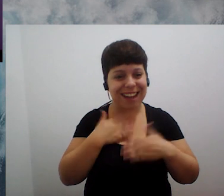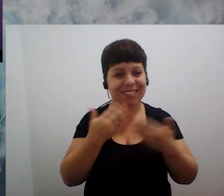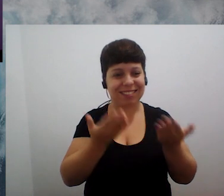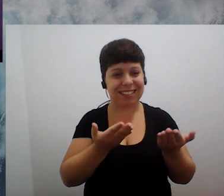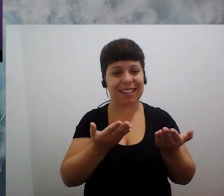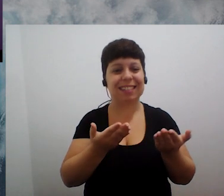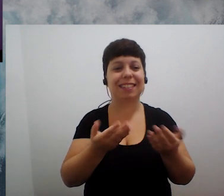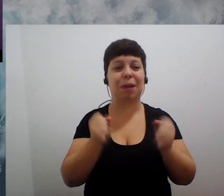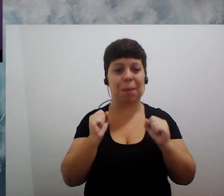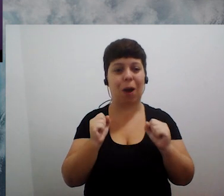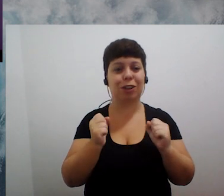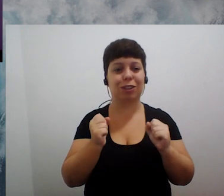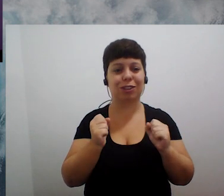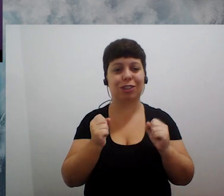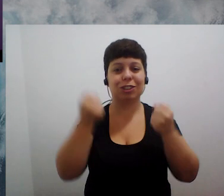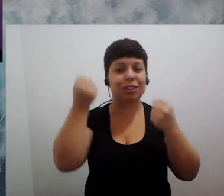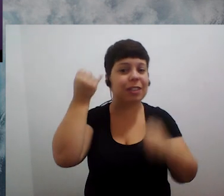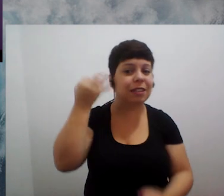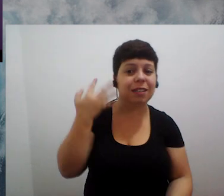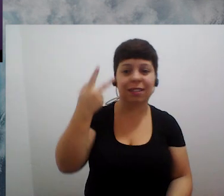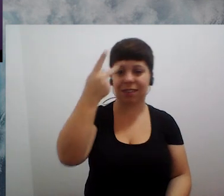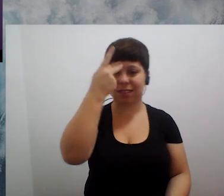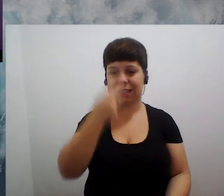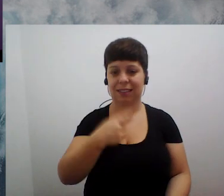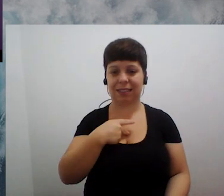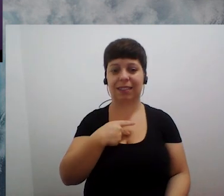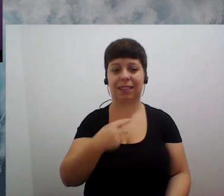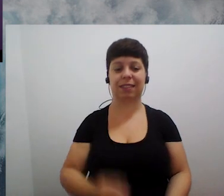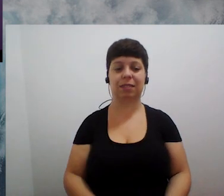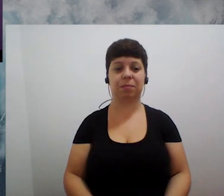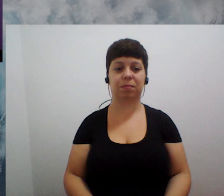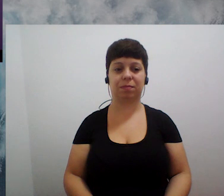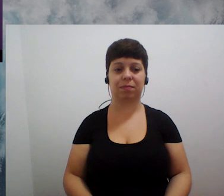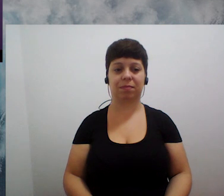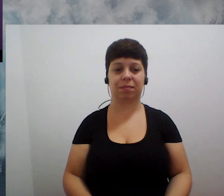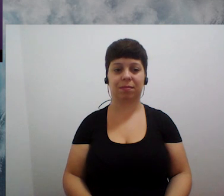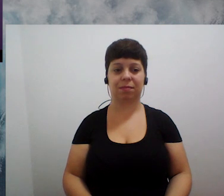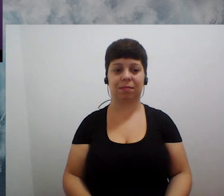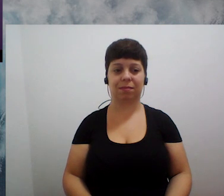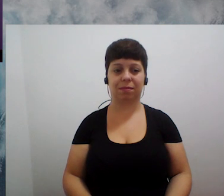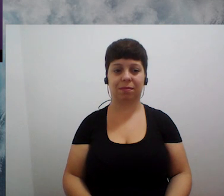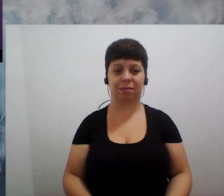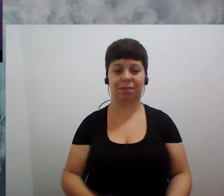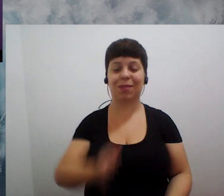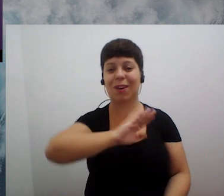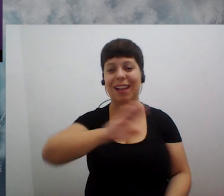um prazer ter você aqui. Por favor, faça uma descrição para os nossos ouvintes